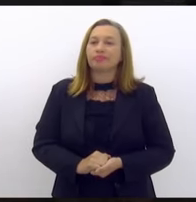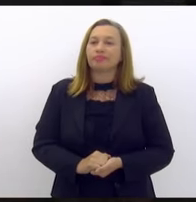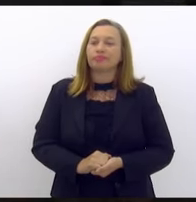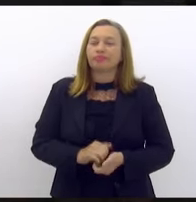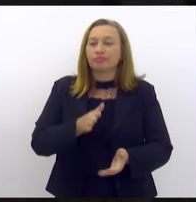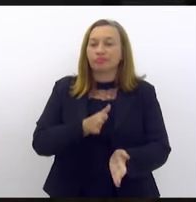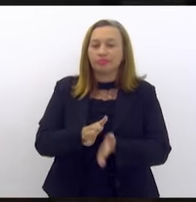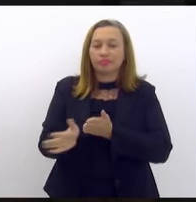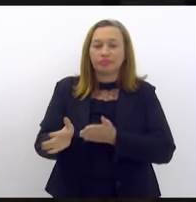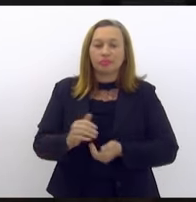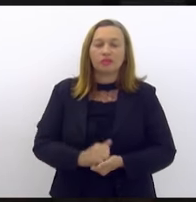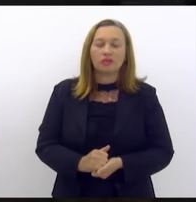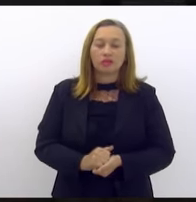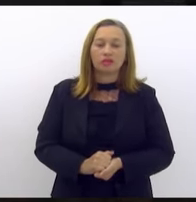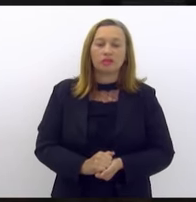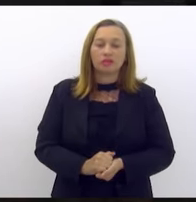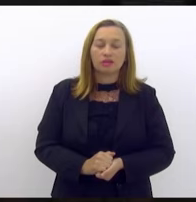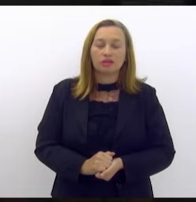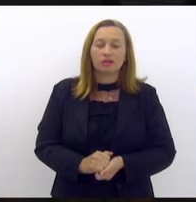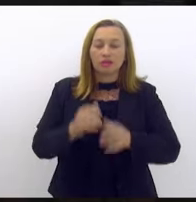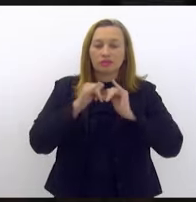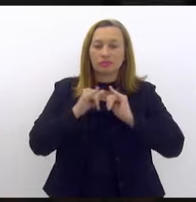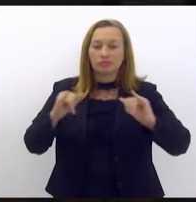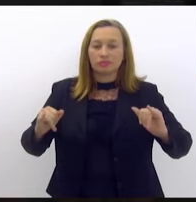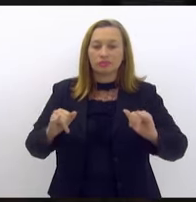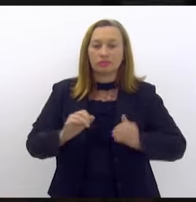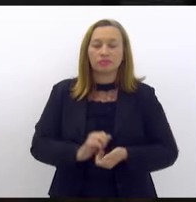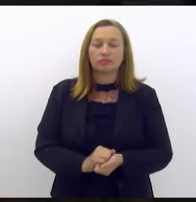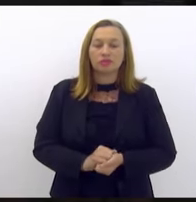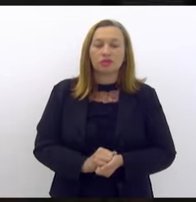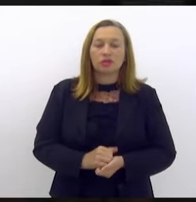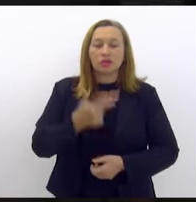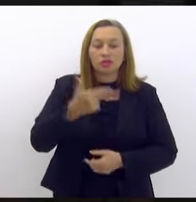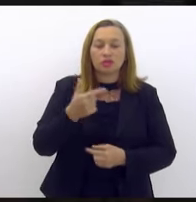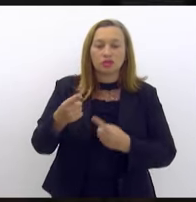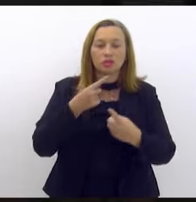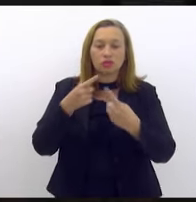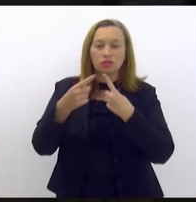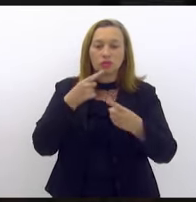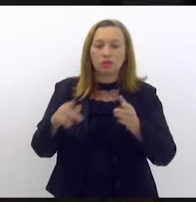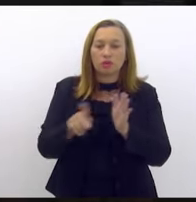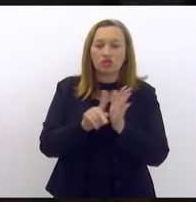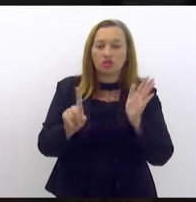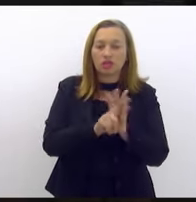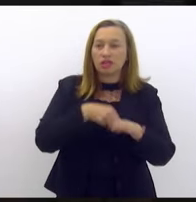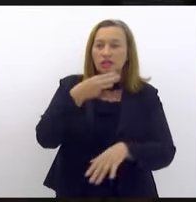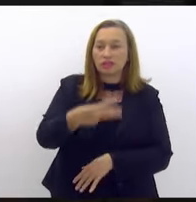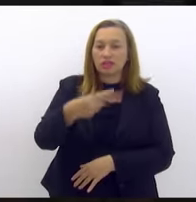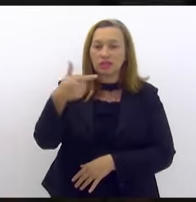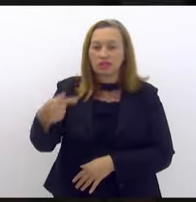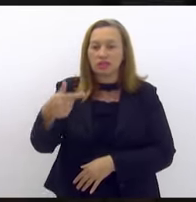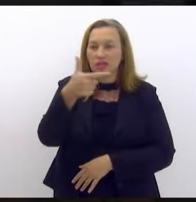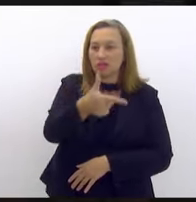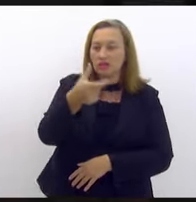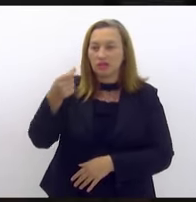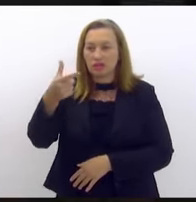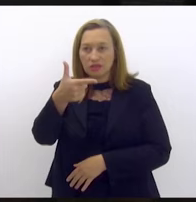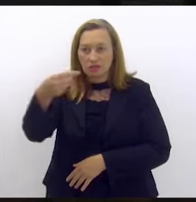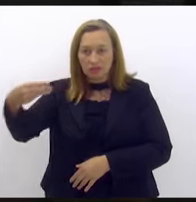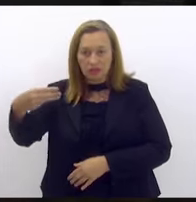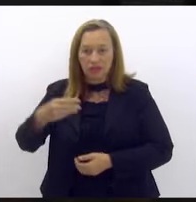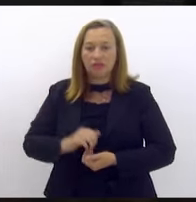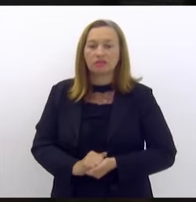vai autógrafo. Anuncio, em segunda discussão, projeto de lei número 37